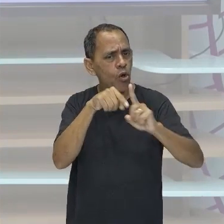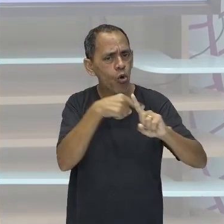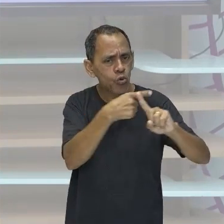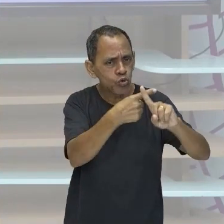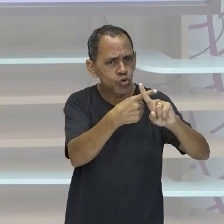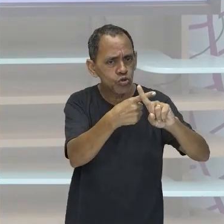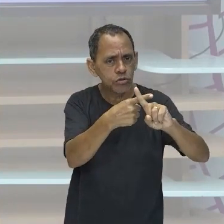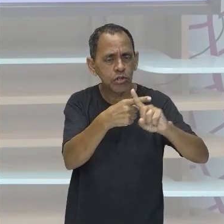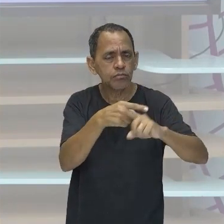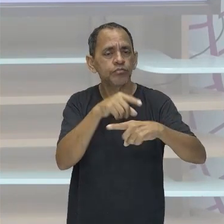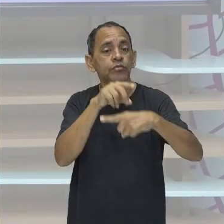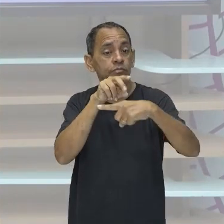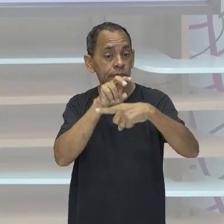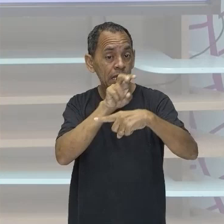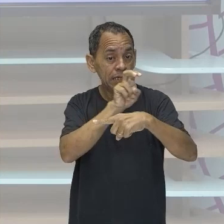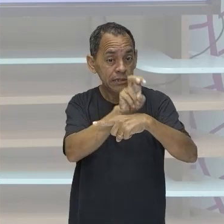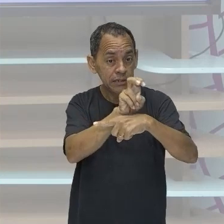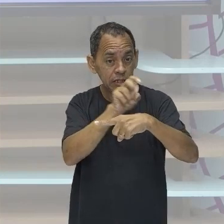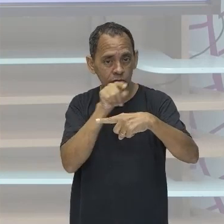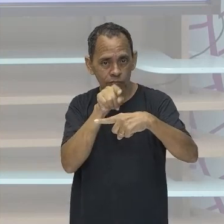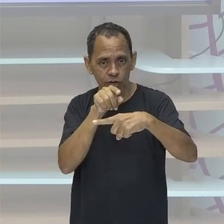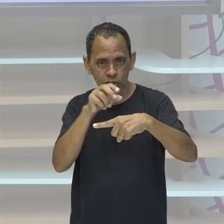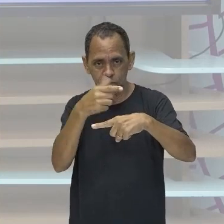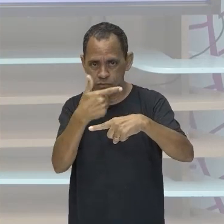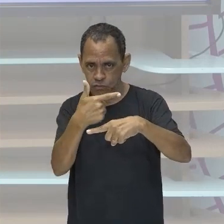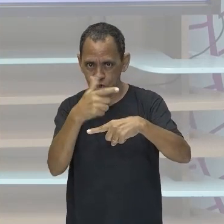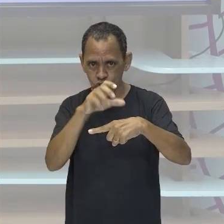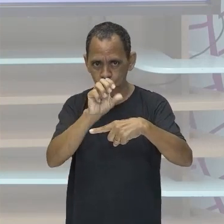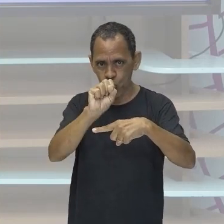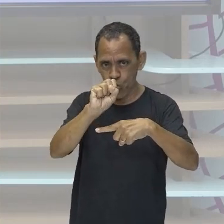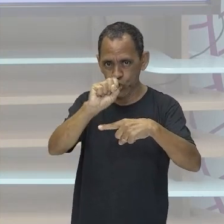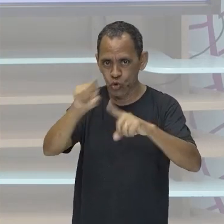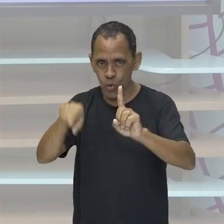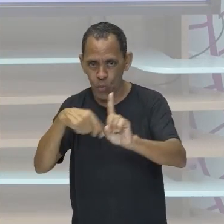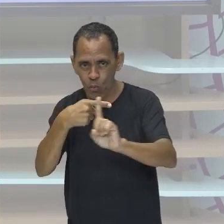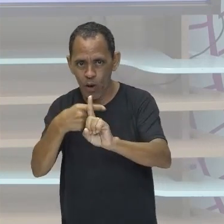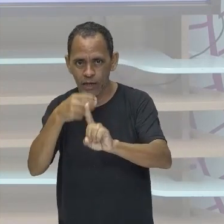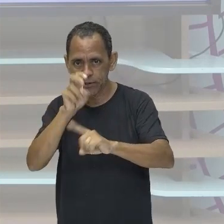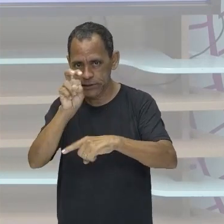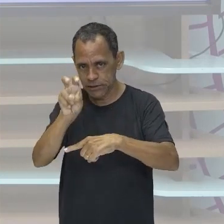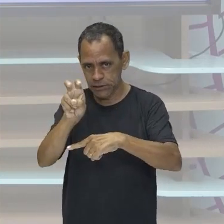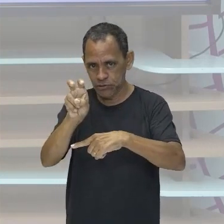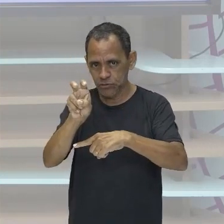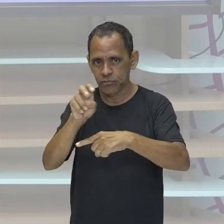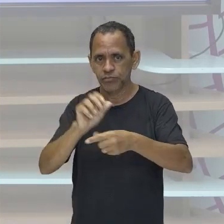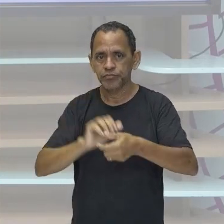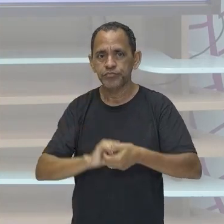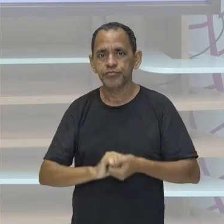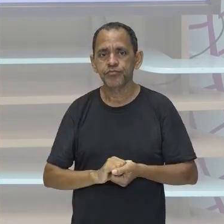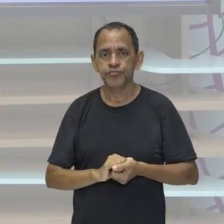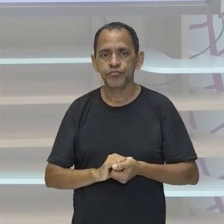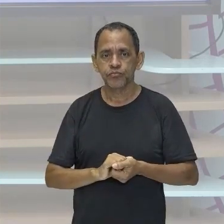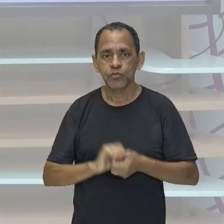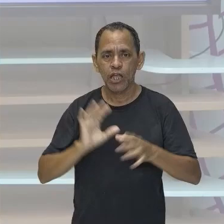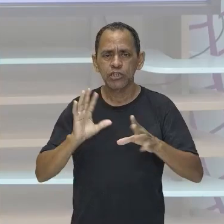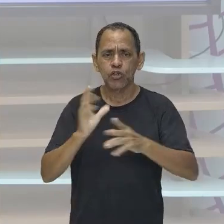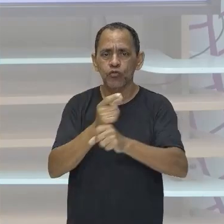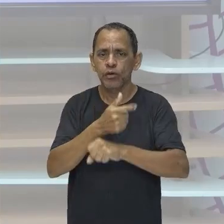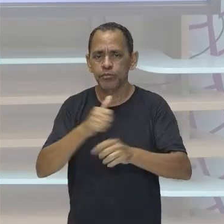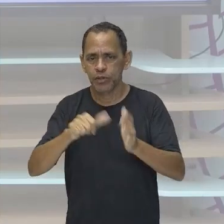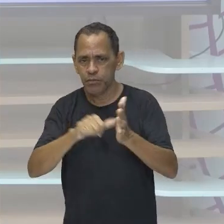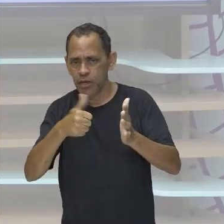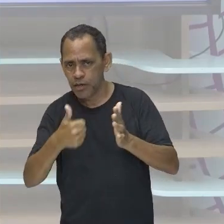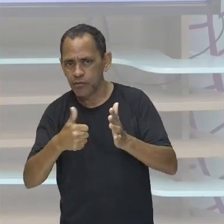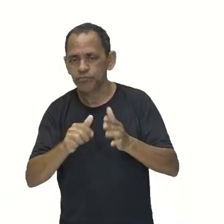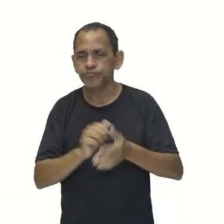De 5 vezes 28, depois somado com 5. Então, vamos resolver primeiro essa multiplicação.